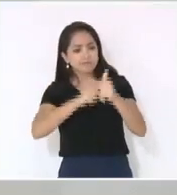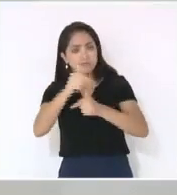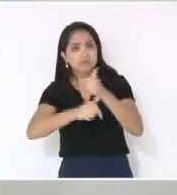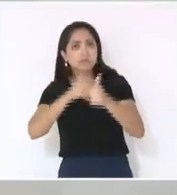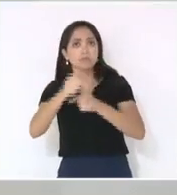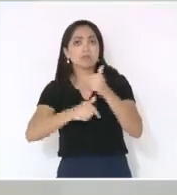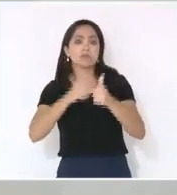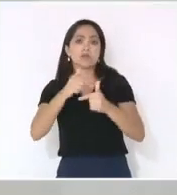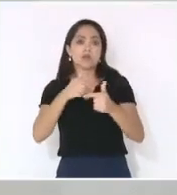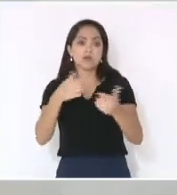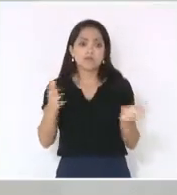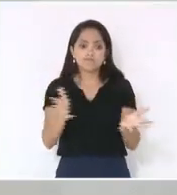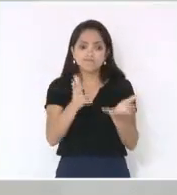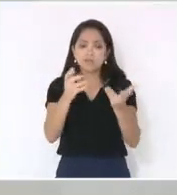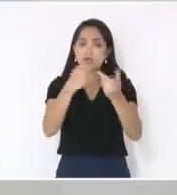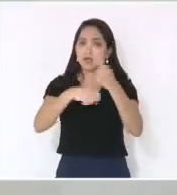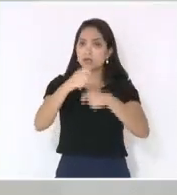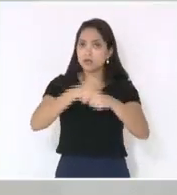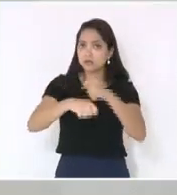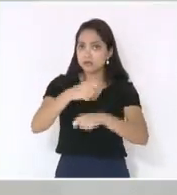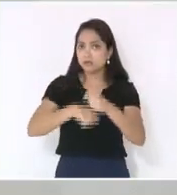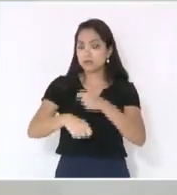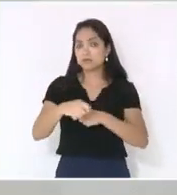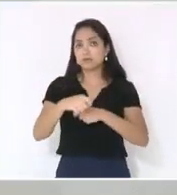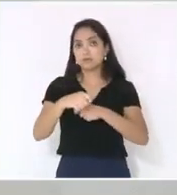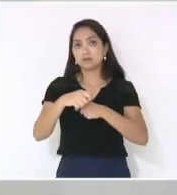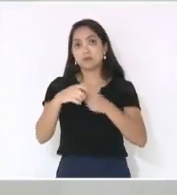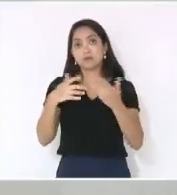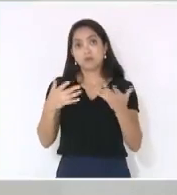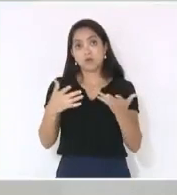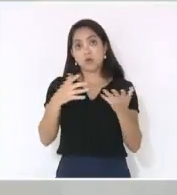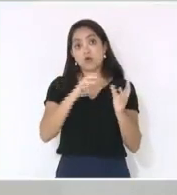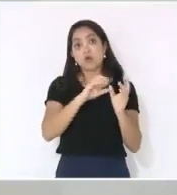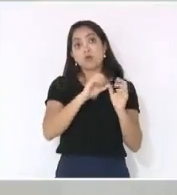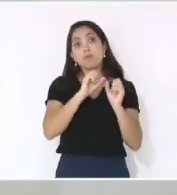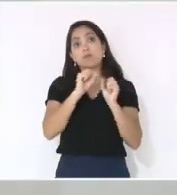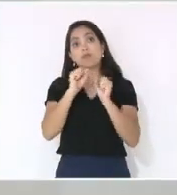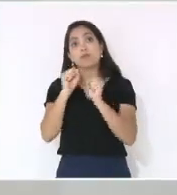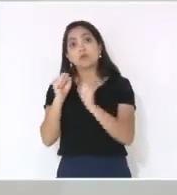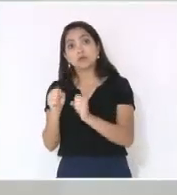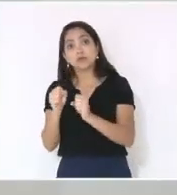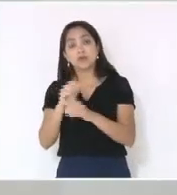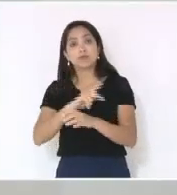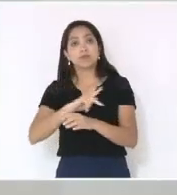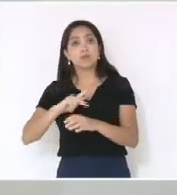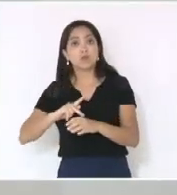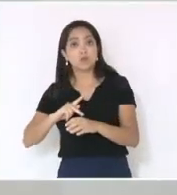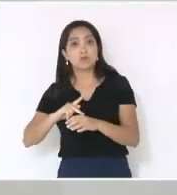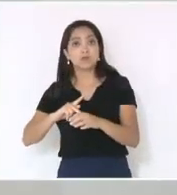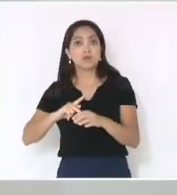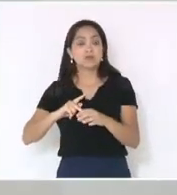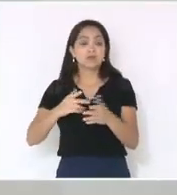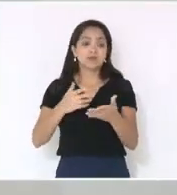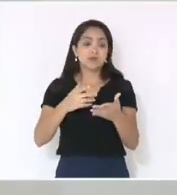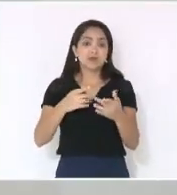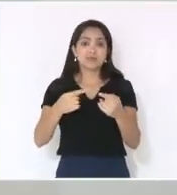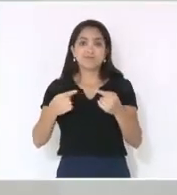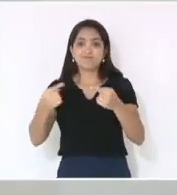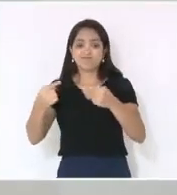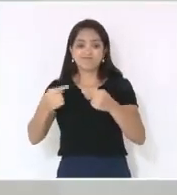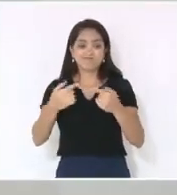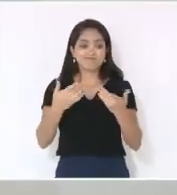a nossa economia. O poder público anda no acostamento da gestão pública. É